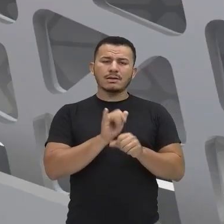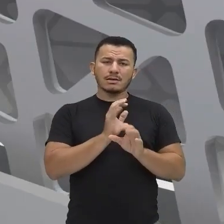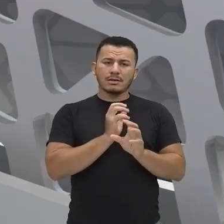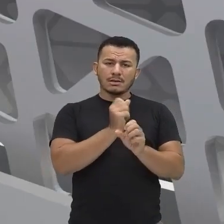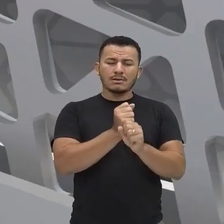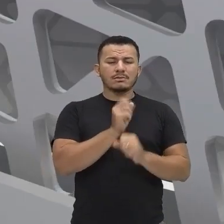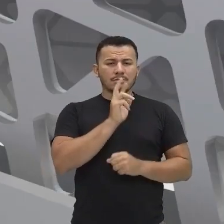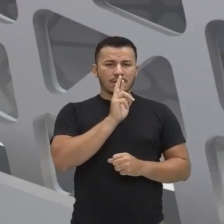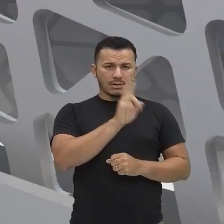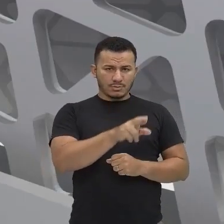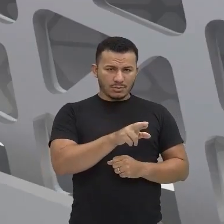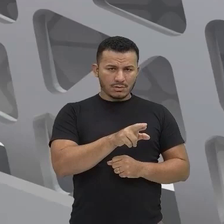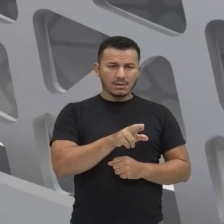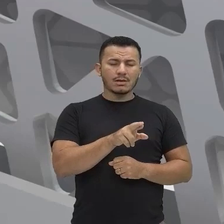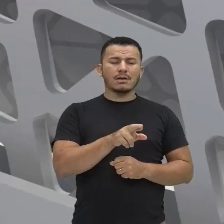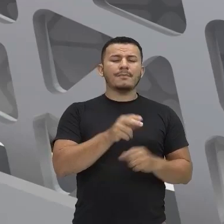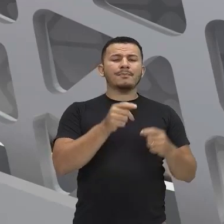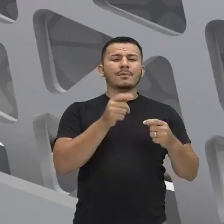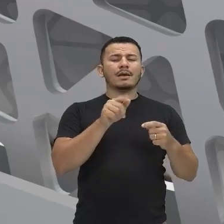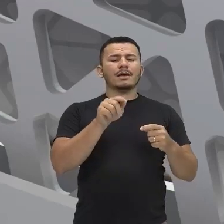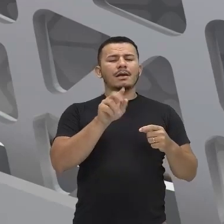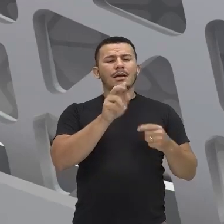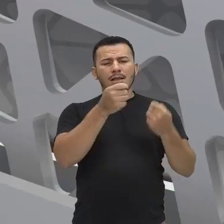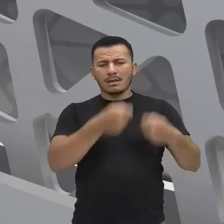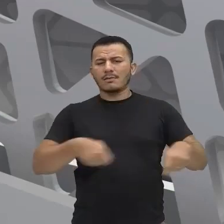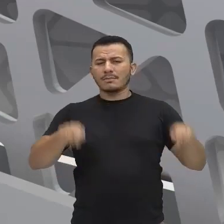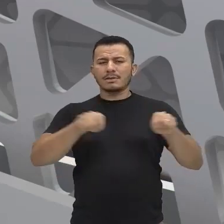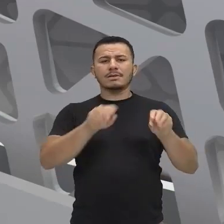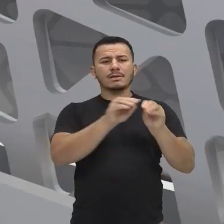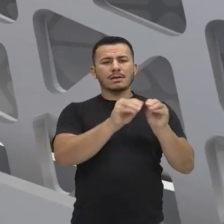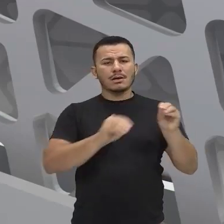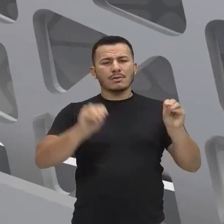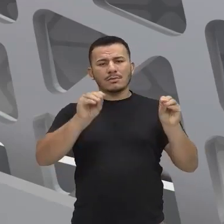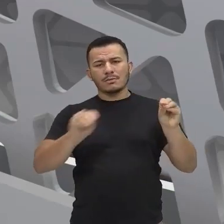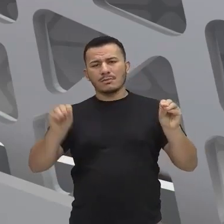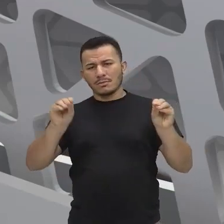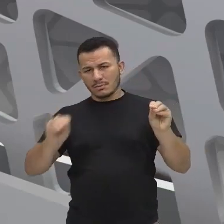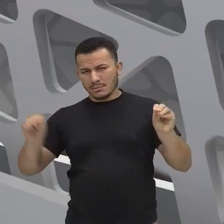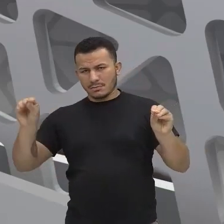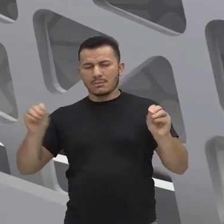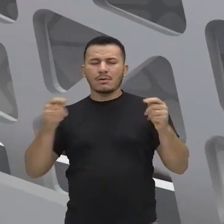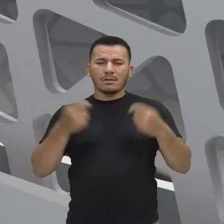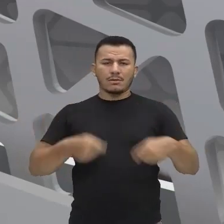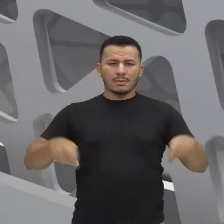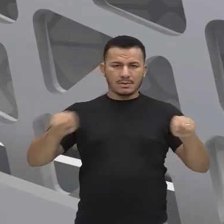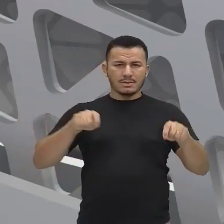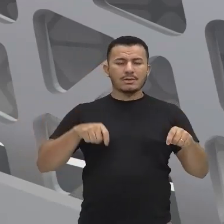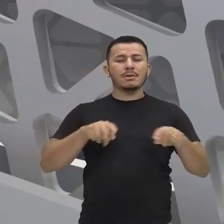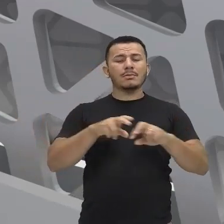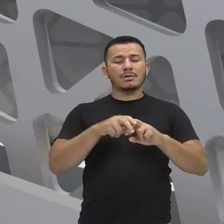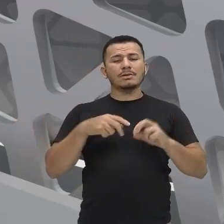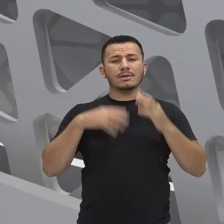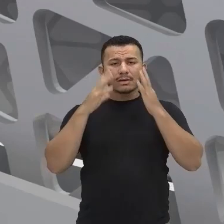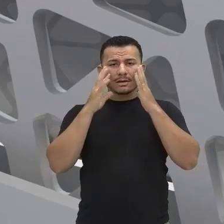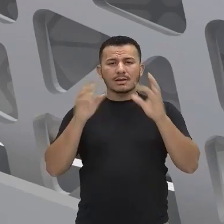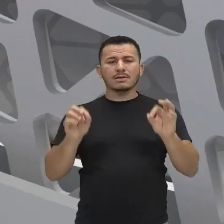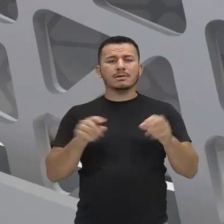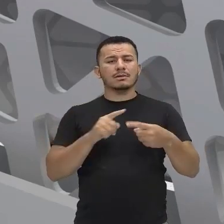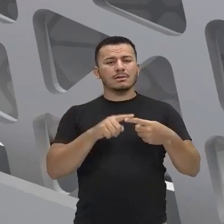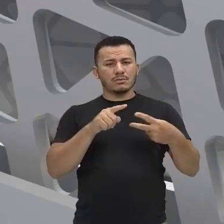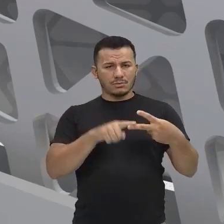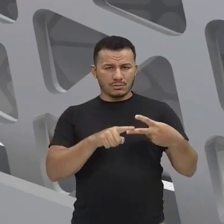resolução sem o uso do deslocamento. Então, ali tem duas observações importantes, pessoal. Se